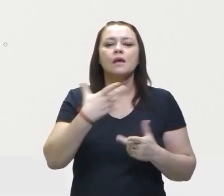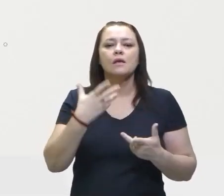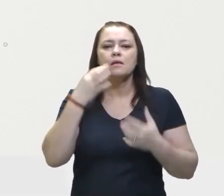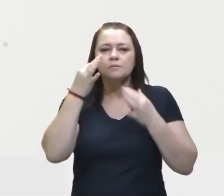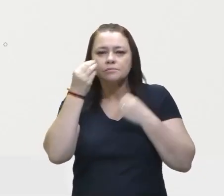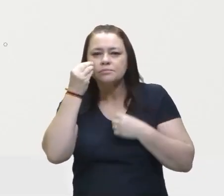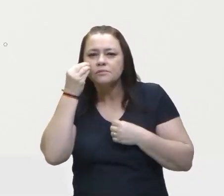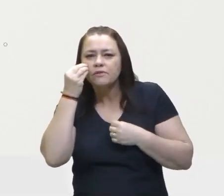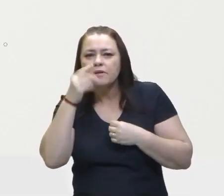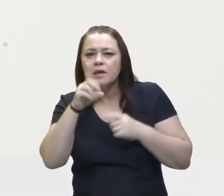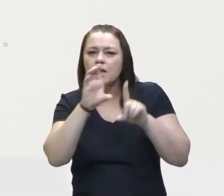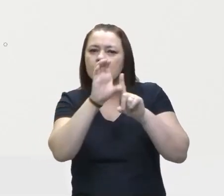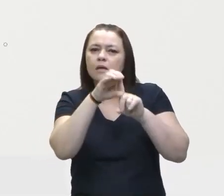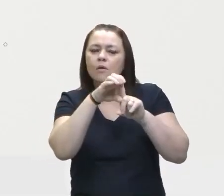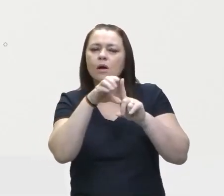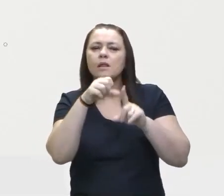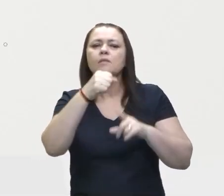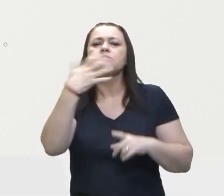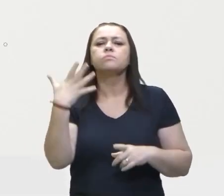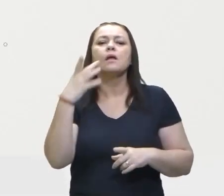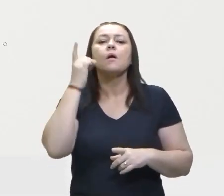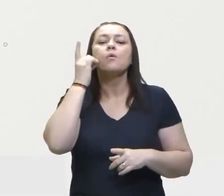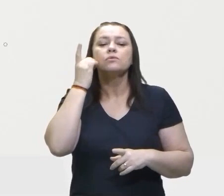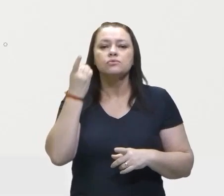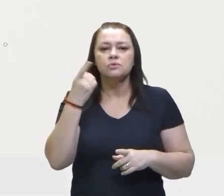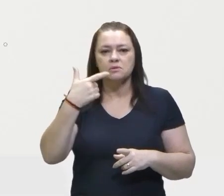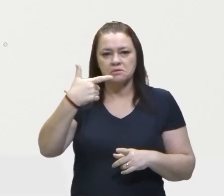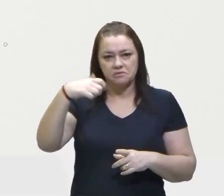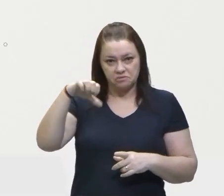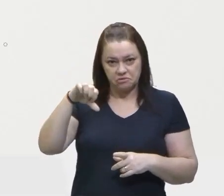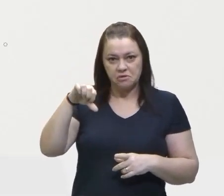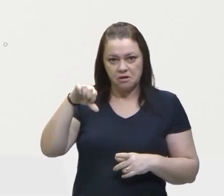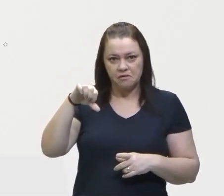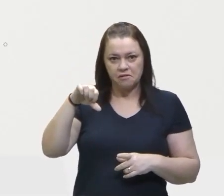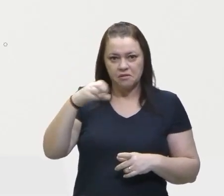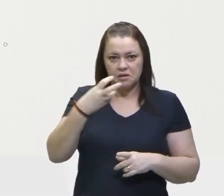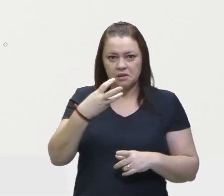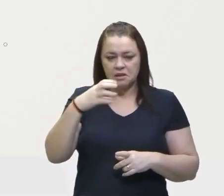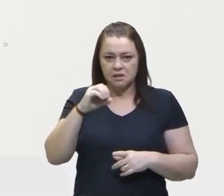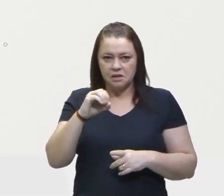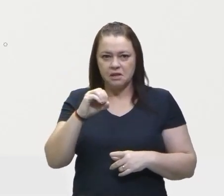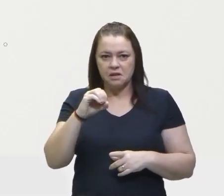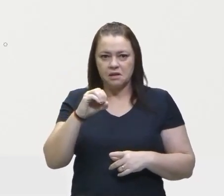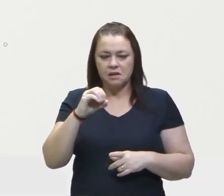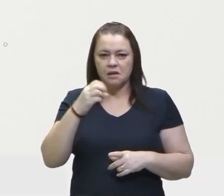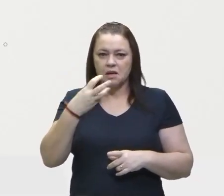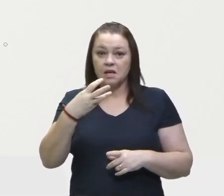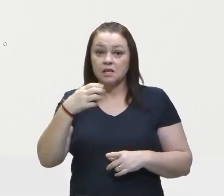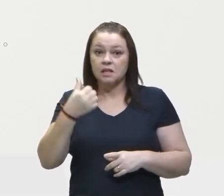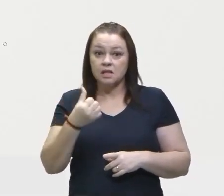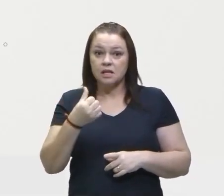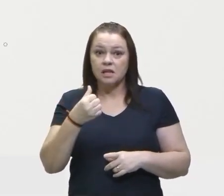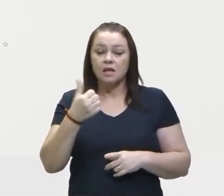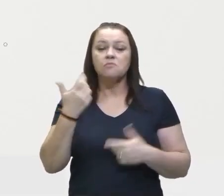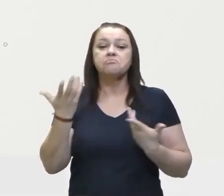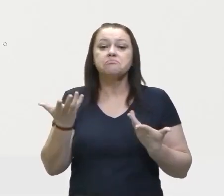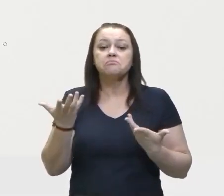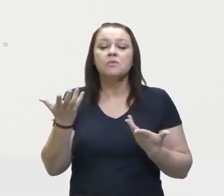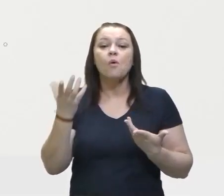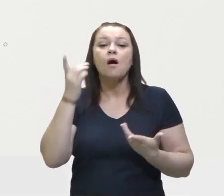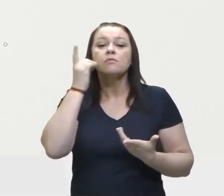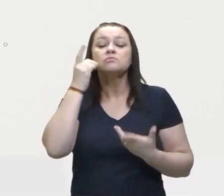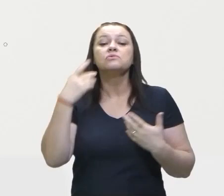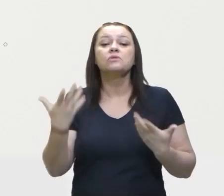observando o calendário, tem quantos dias? 29 dias? 30 dias? 31 dias? Observa